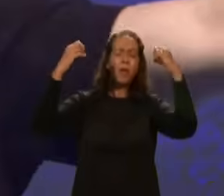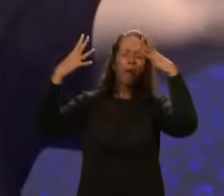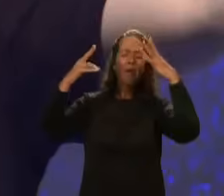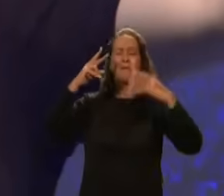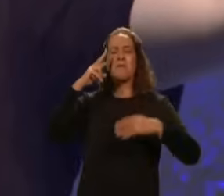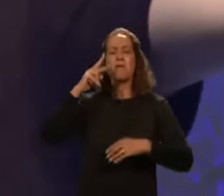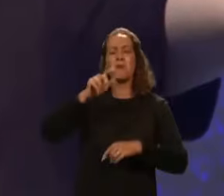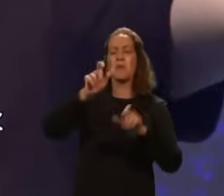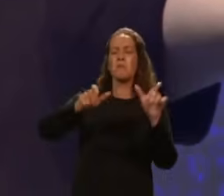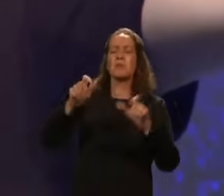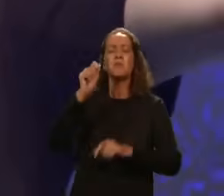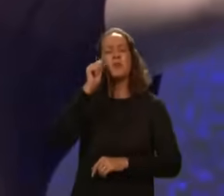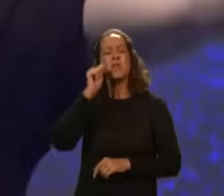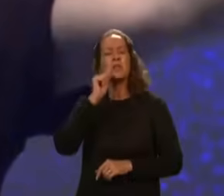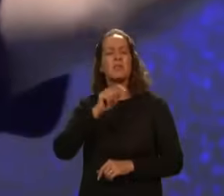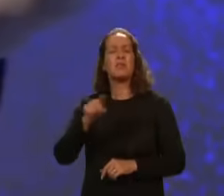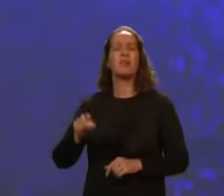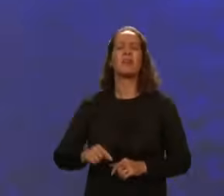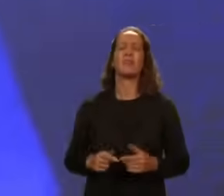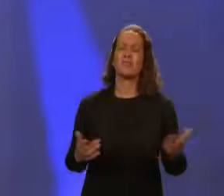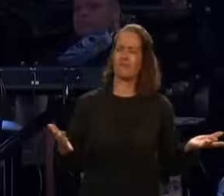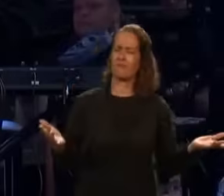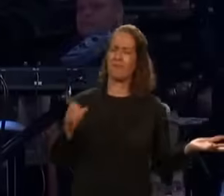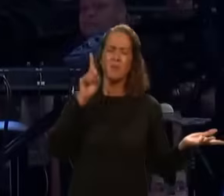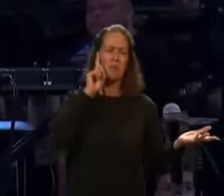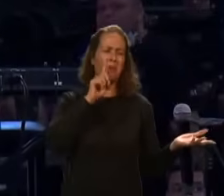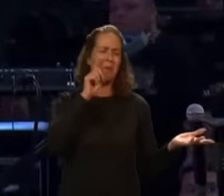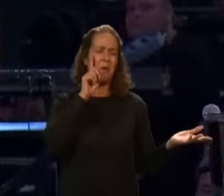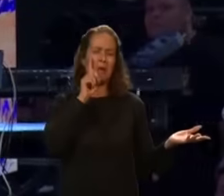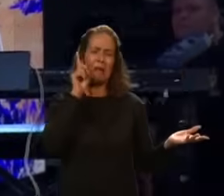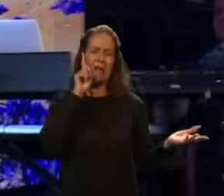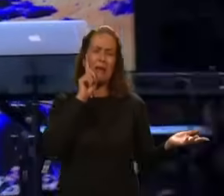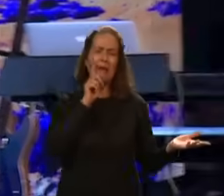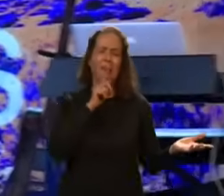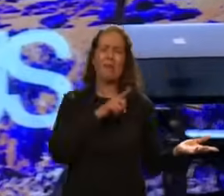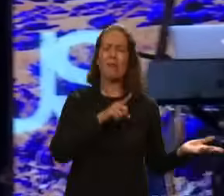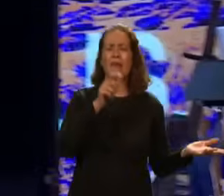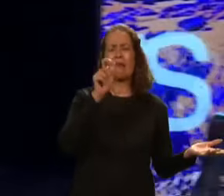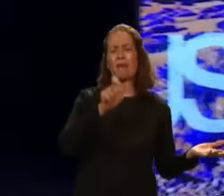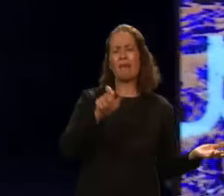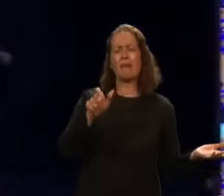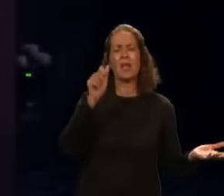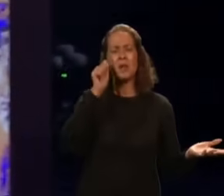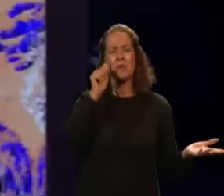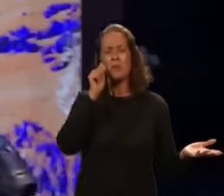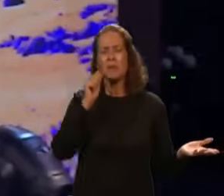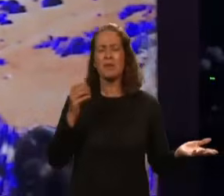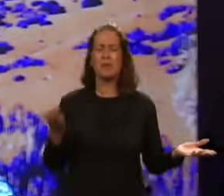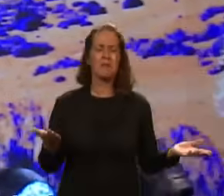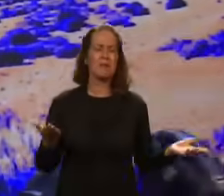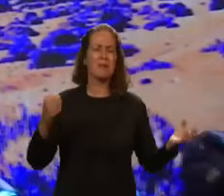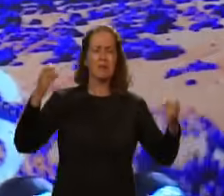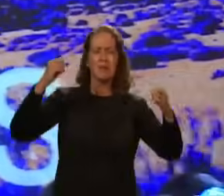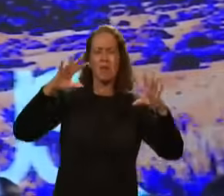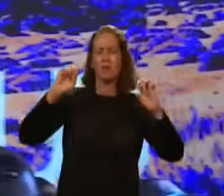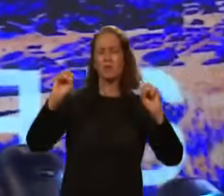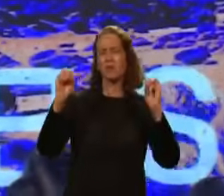lá. Ver morena no bailão, você vai virar um corno lá.